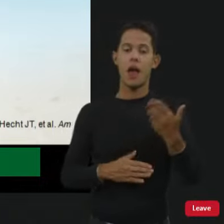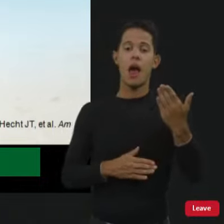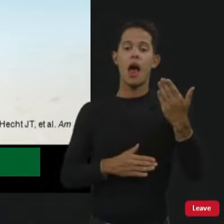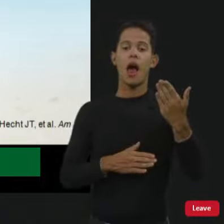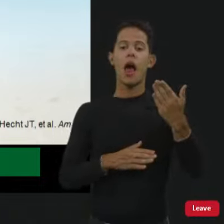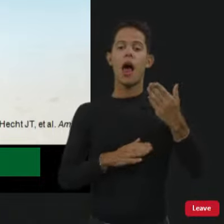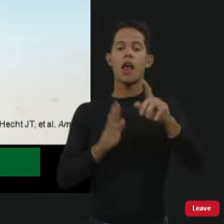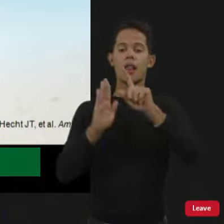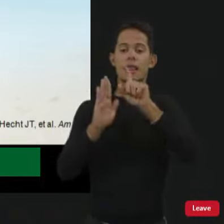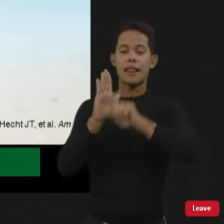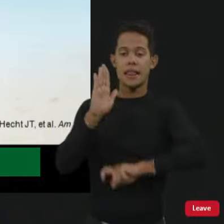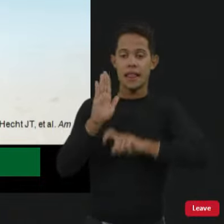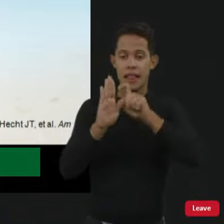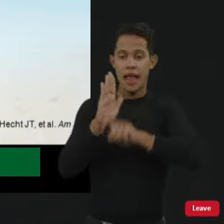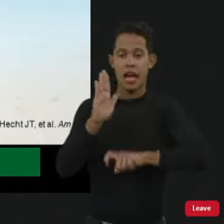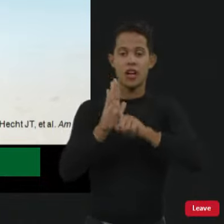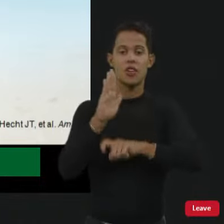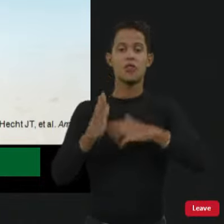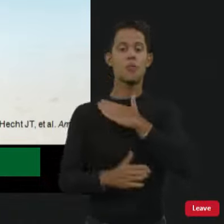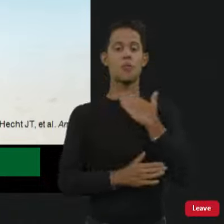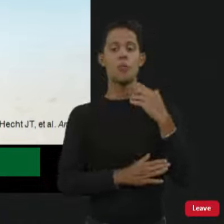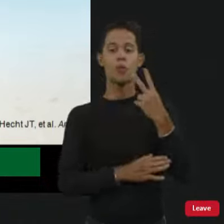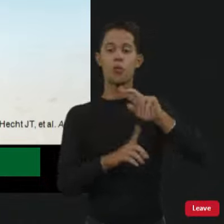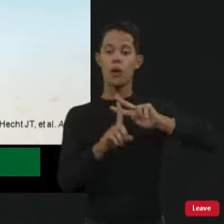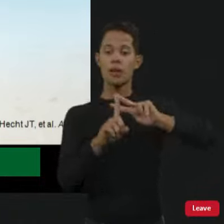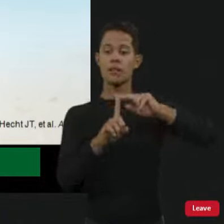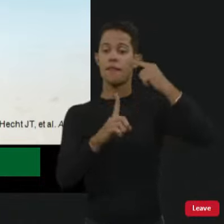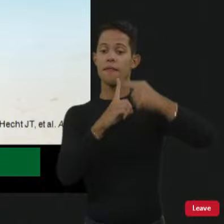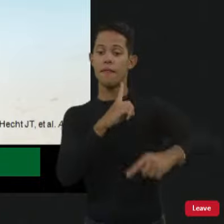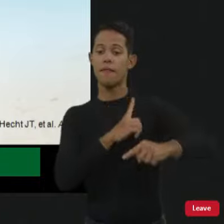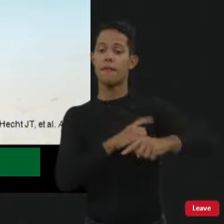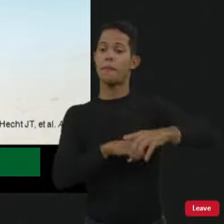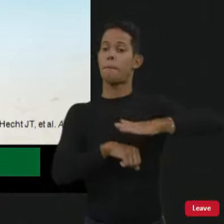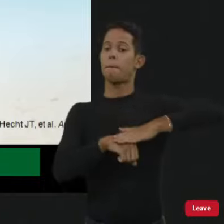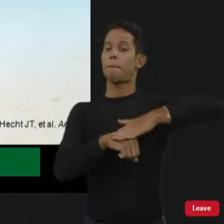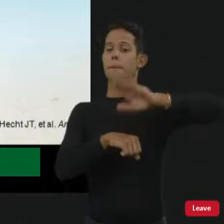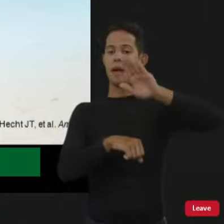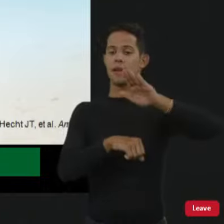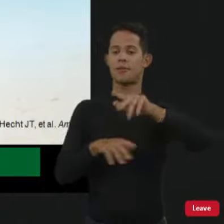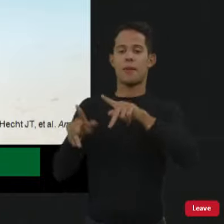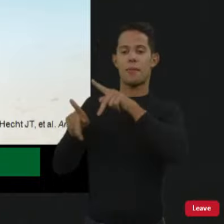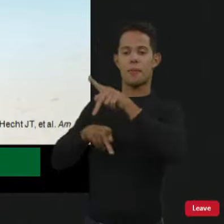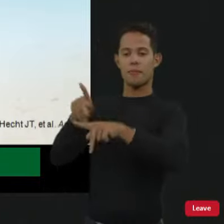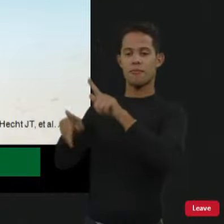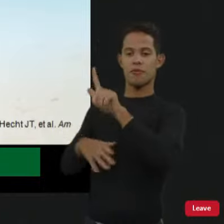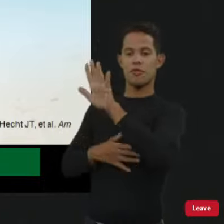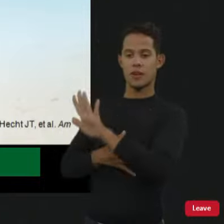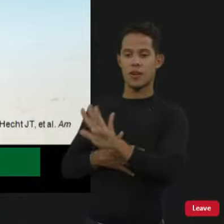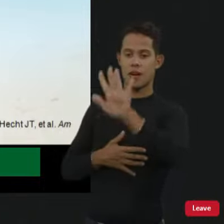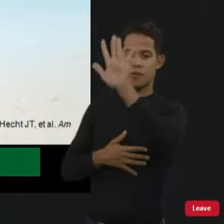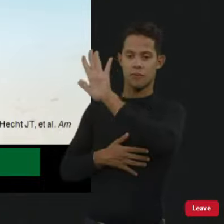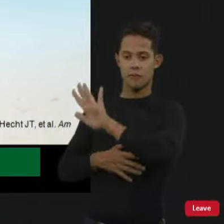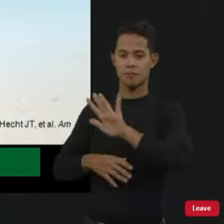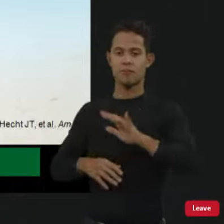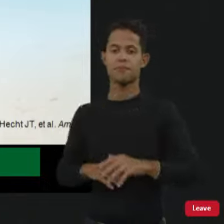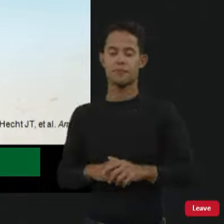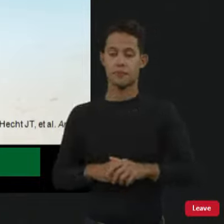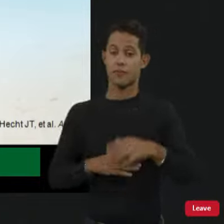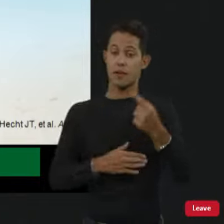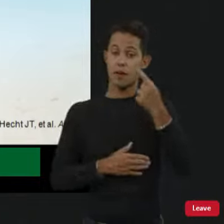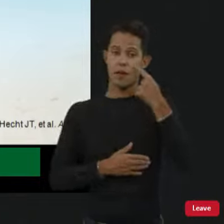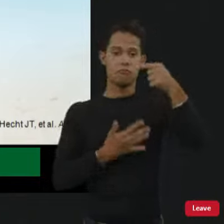alta 2 vezes do que a população geral. Então, são muitas comorbidades que essas crianças